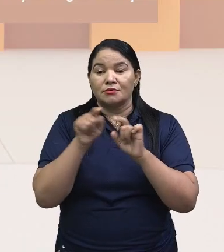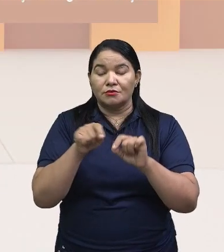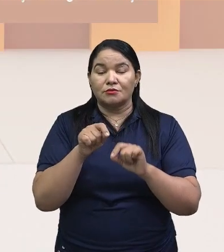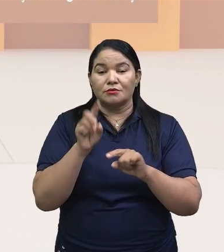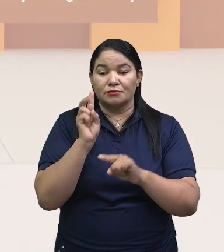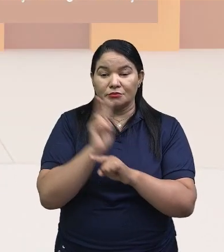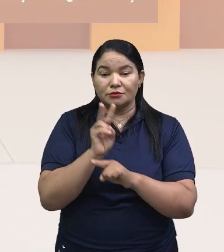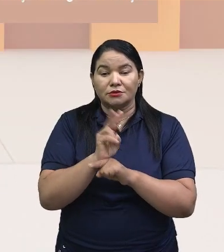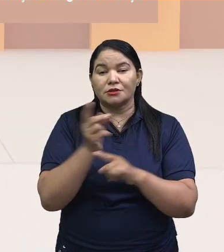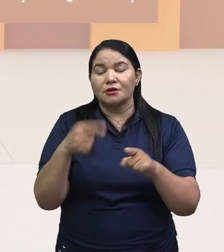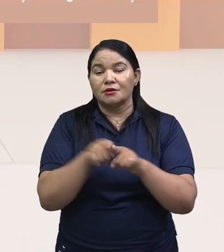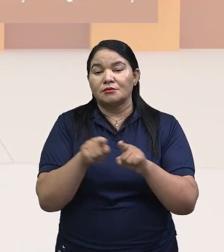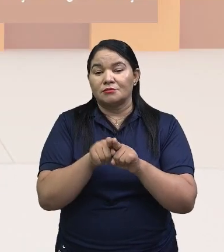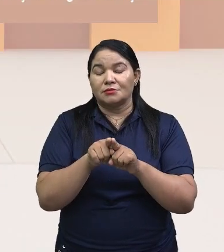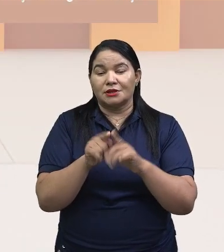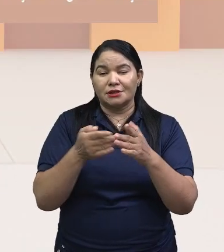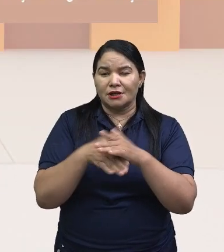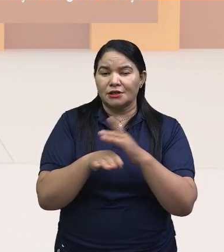por suas